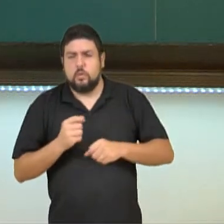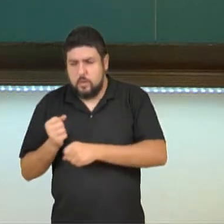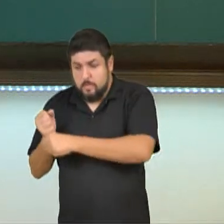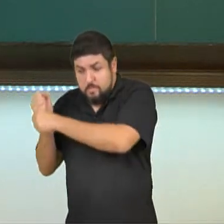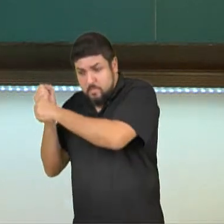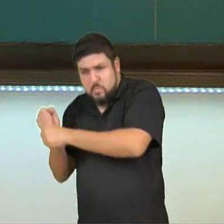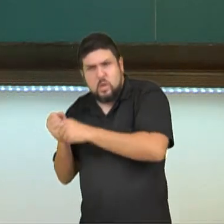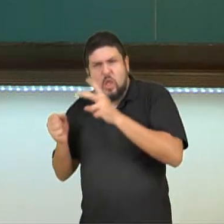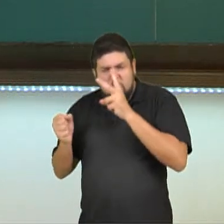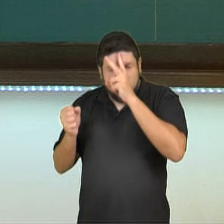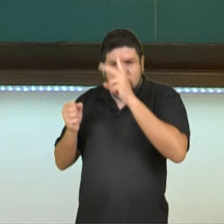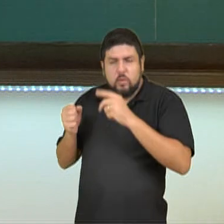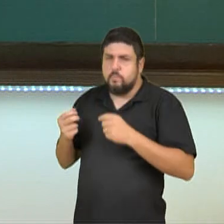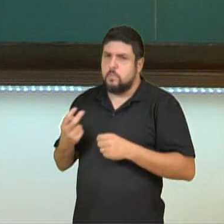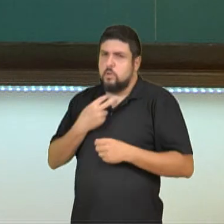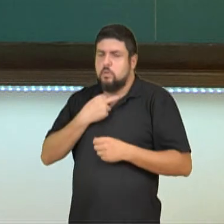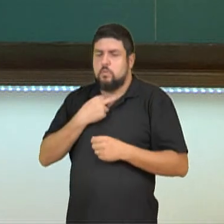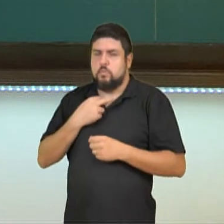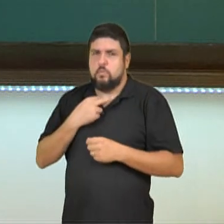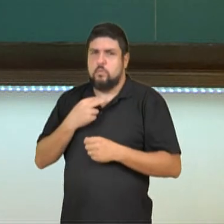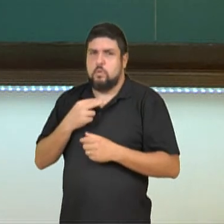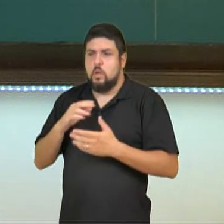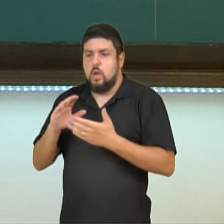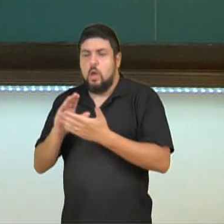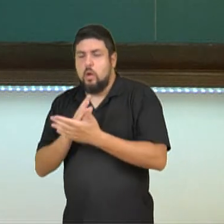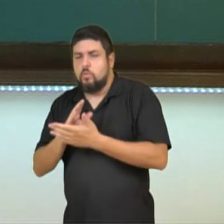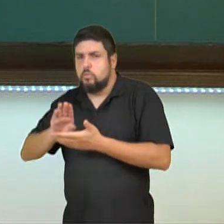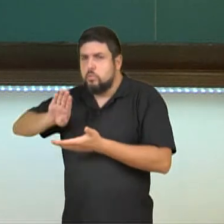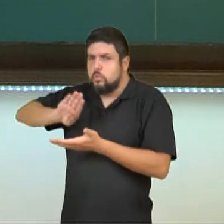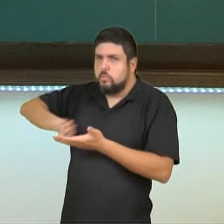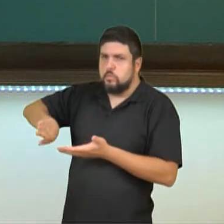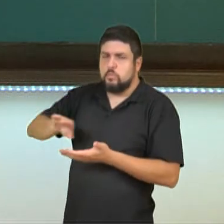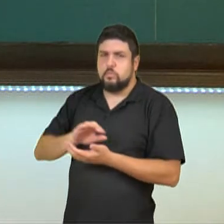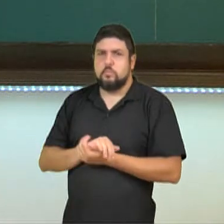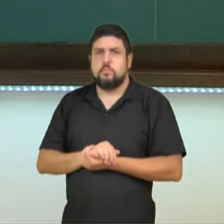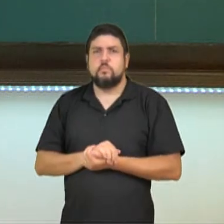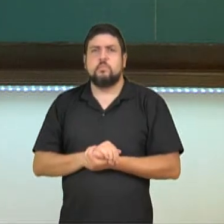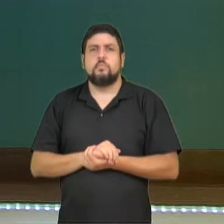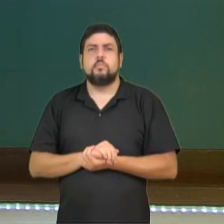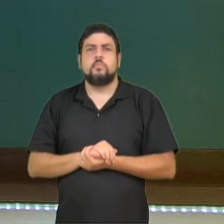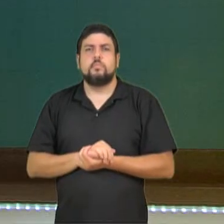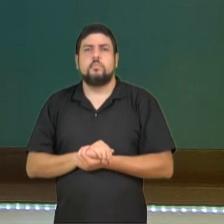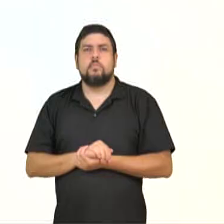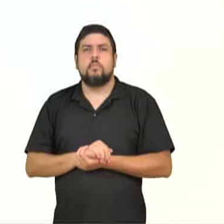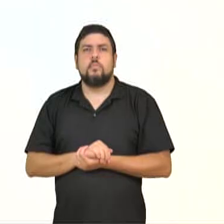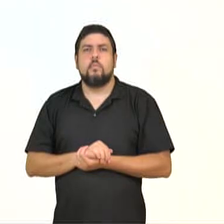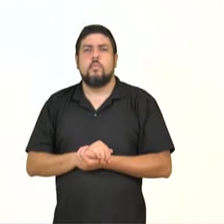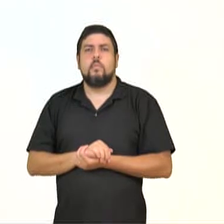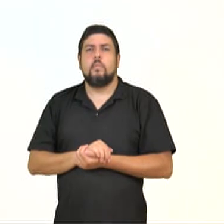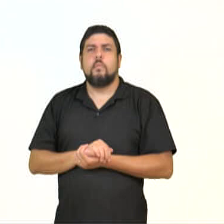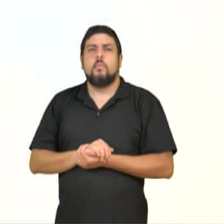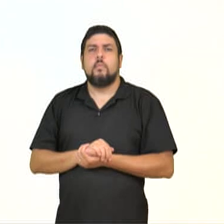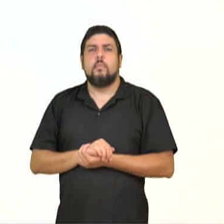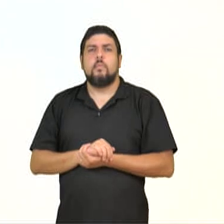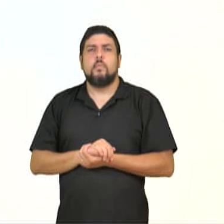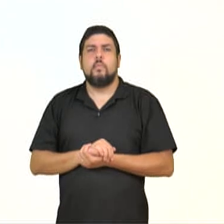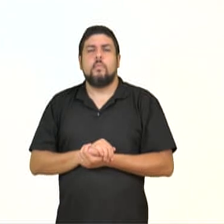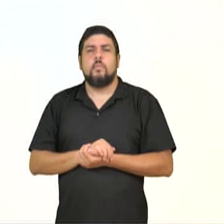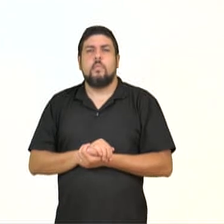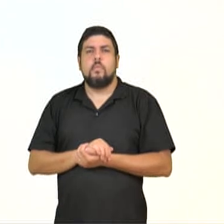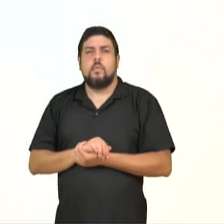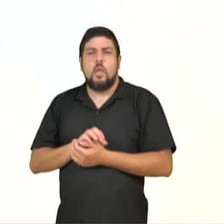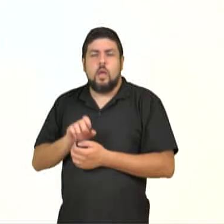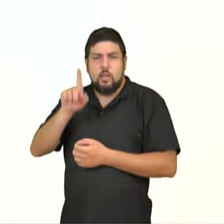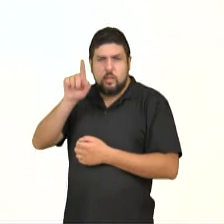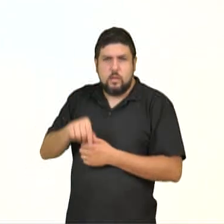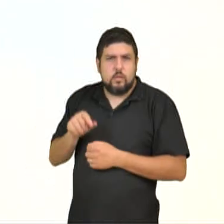ó, esse não pode. Então, tem alguns bastões que são banidos de alguns campeonatos. Triple play. Triple play são raras